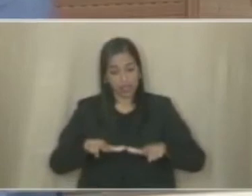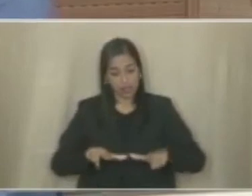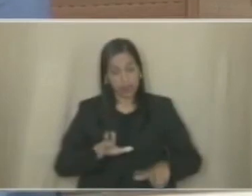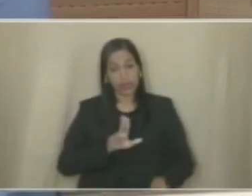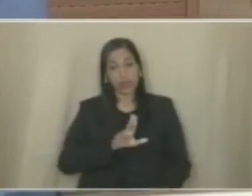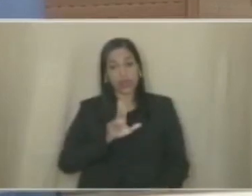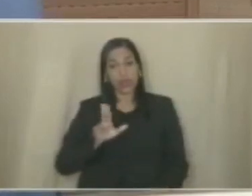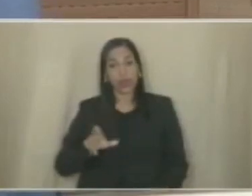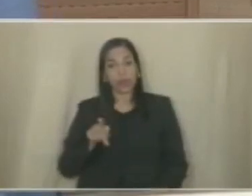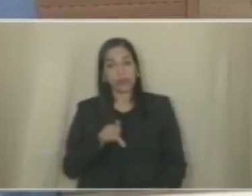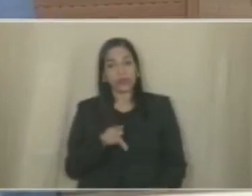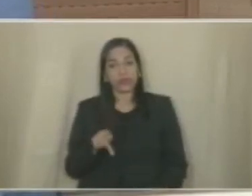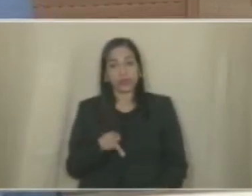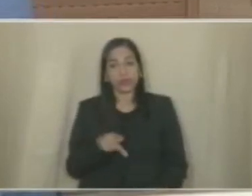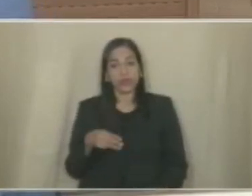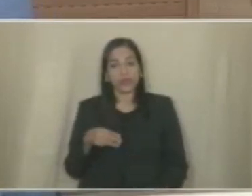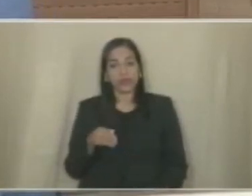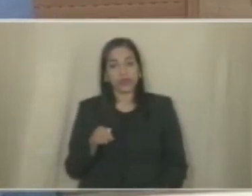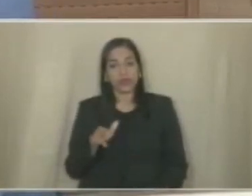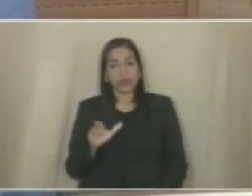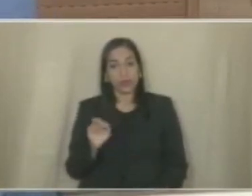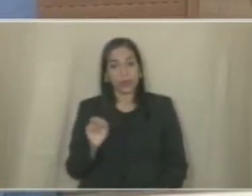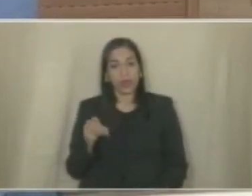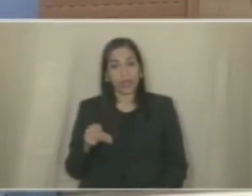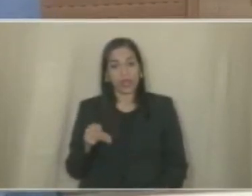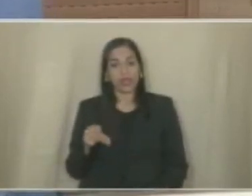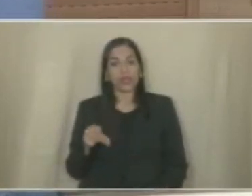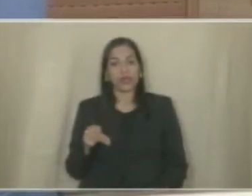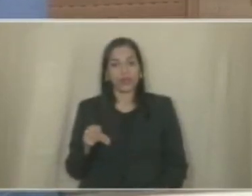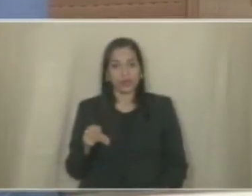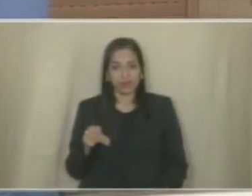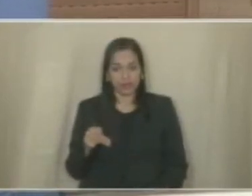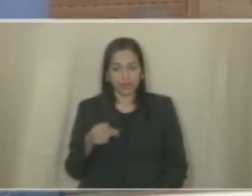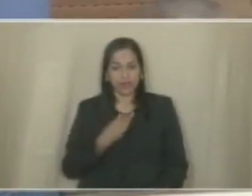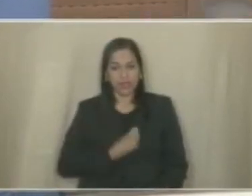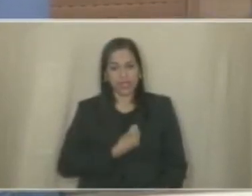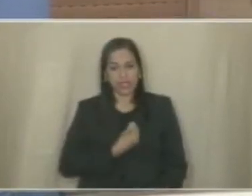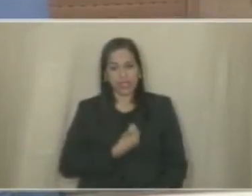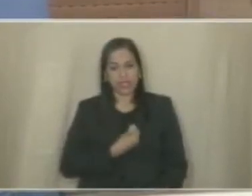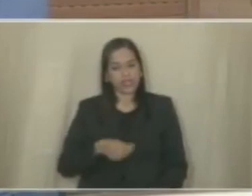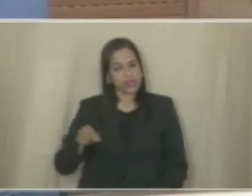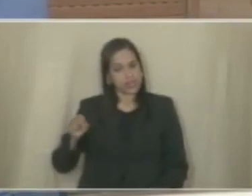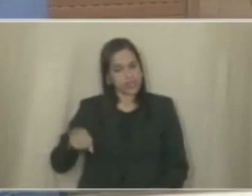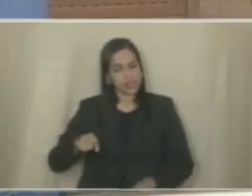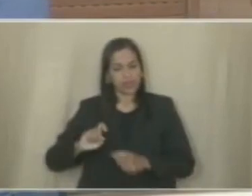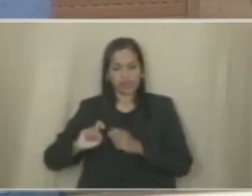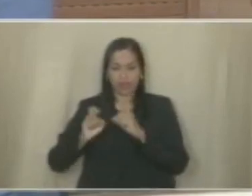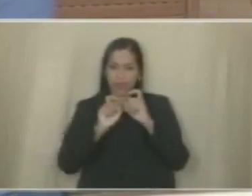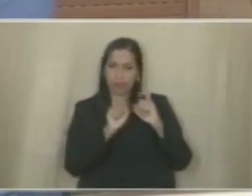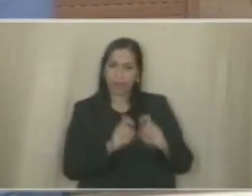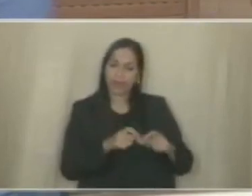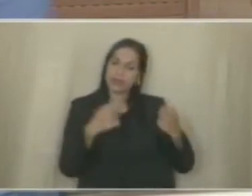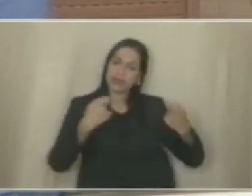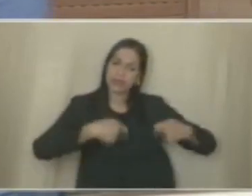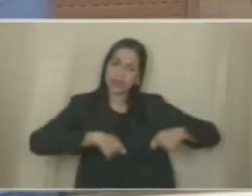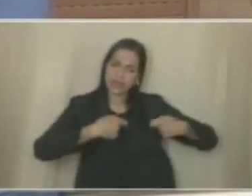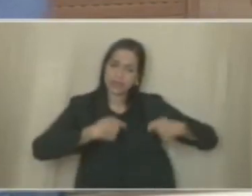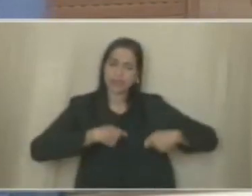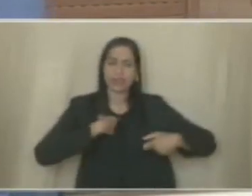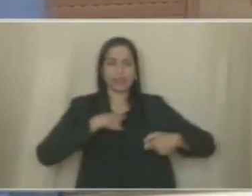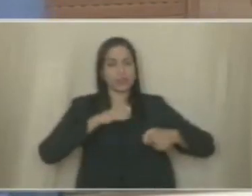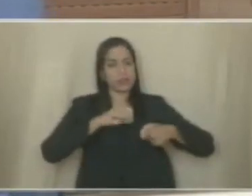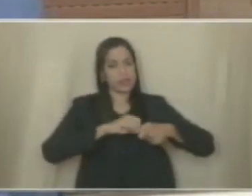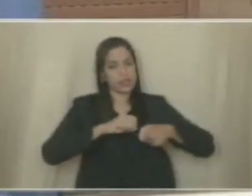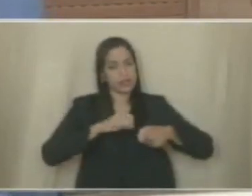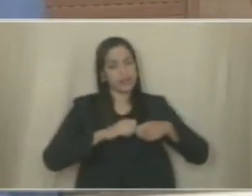professor Marlon para que nós não possamos esquecer que existe sim um debate necessário que precisa ser feito em